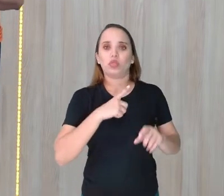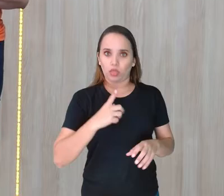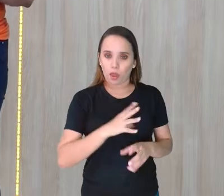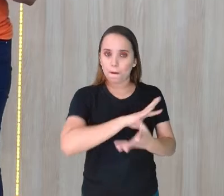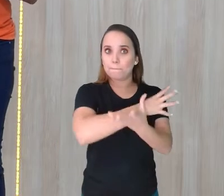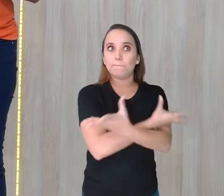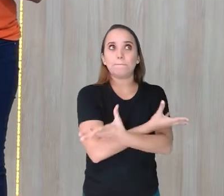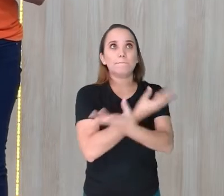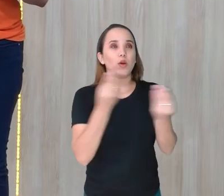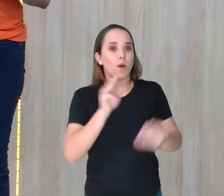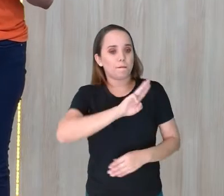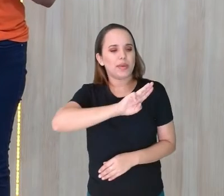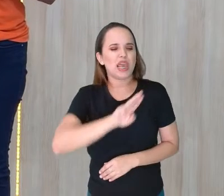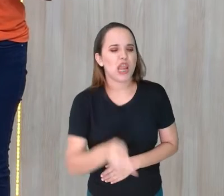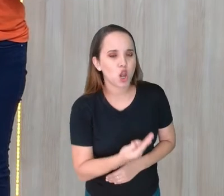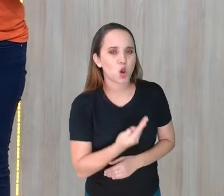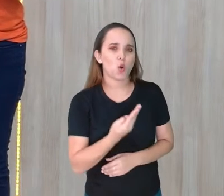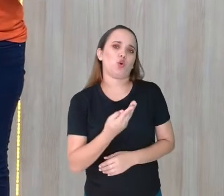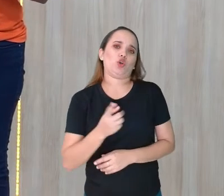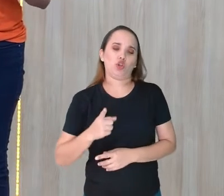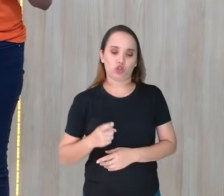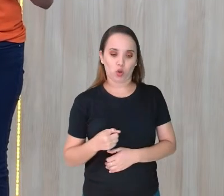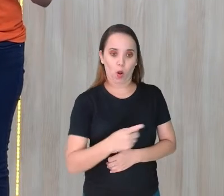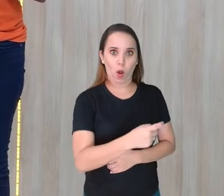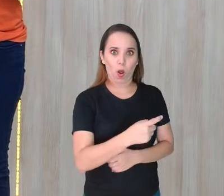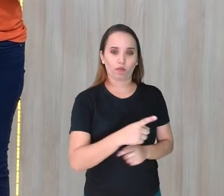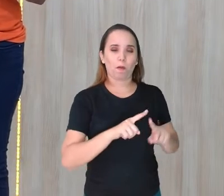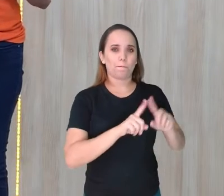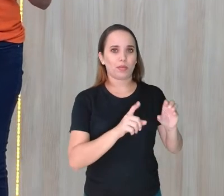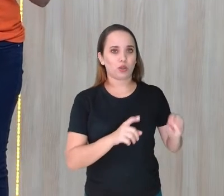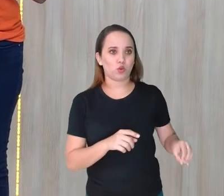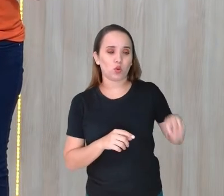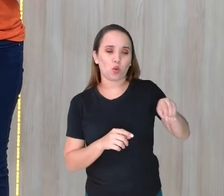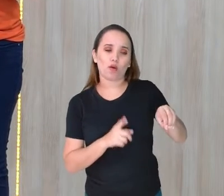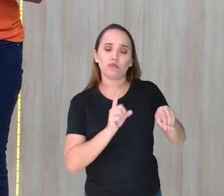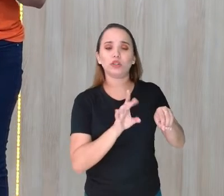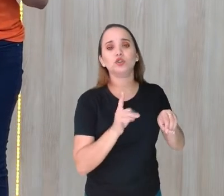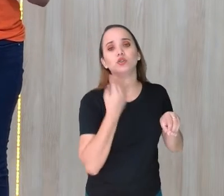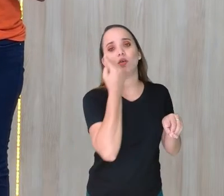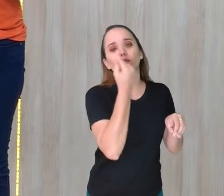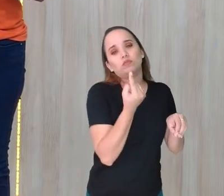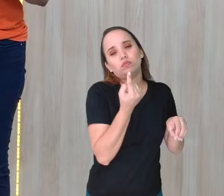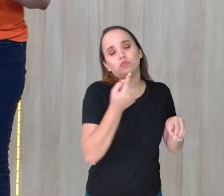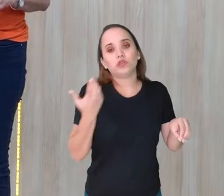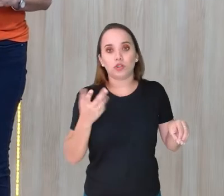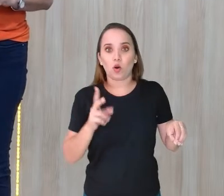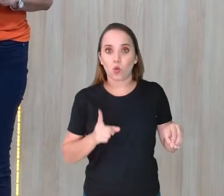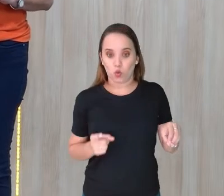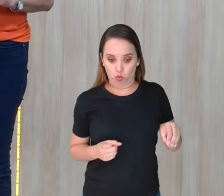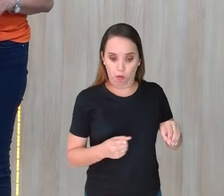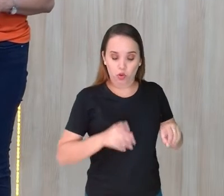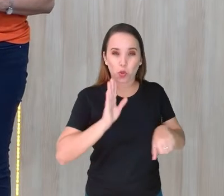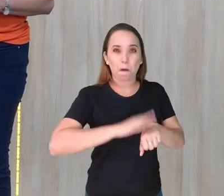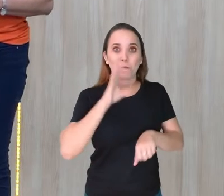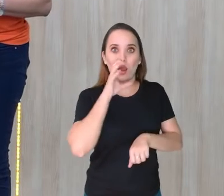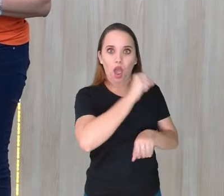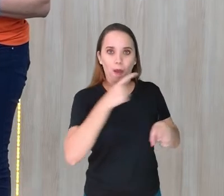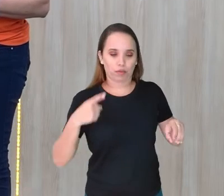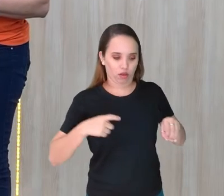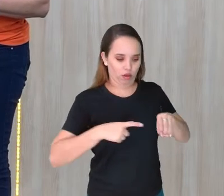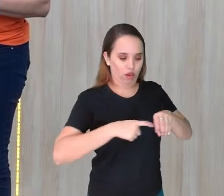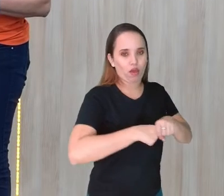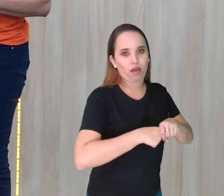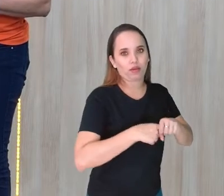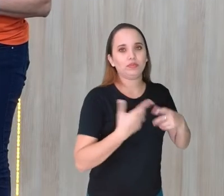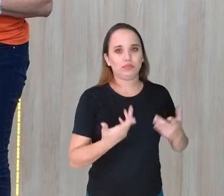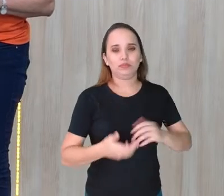óvulo. Então, só um que vai conseguir chegar, o que for mais rápido, o que for mais hábil, ele vai chegar lá e fecundar. E os